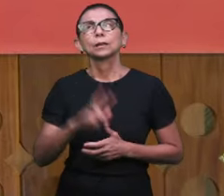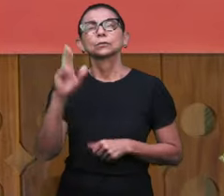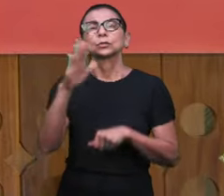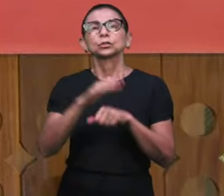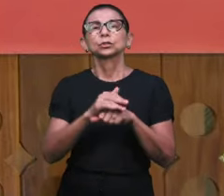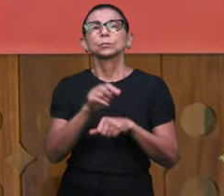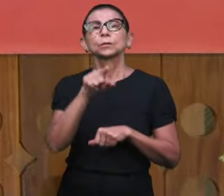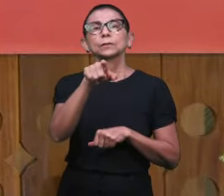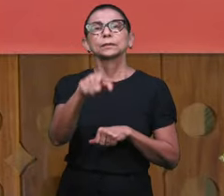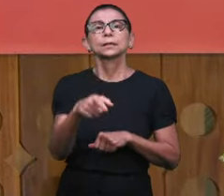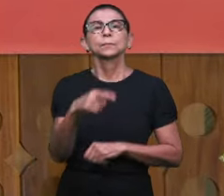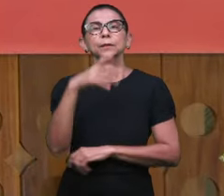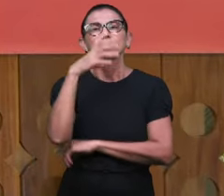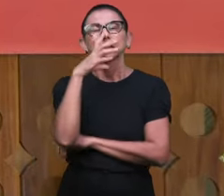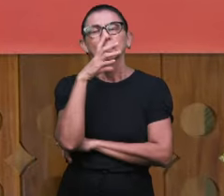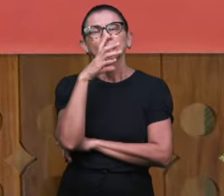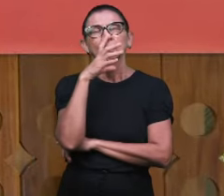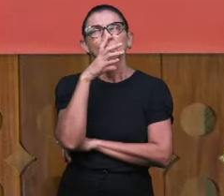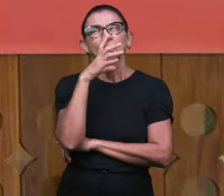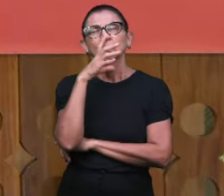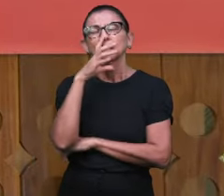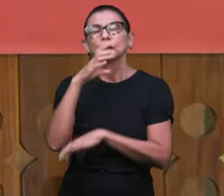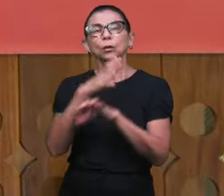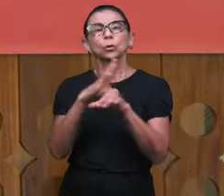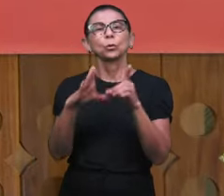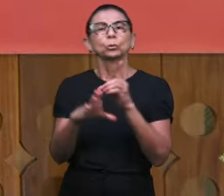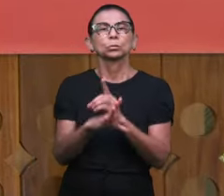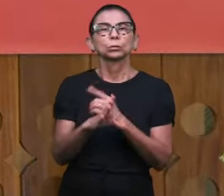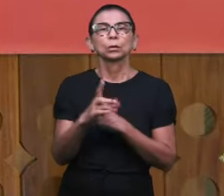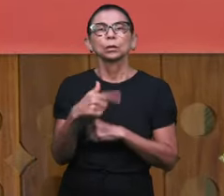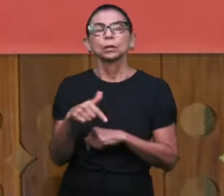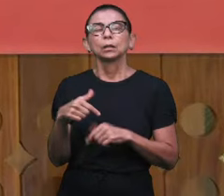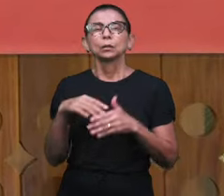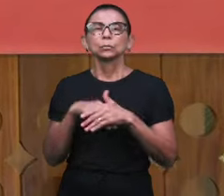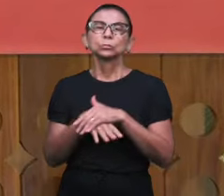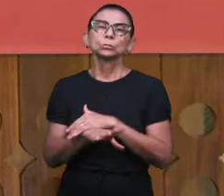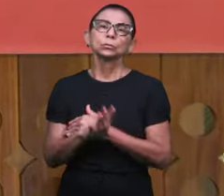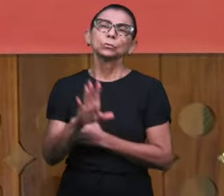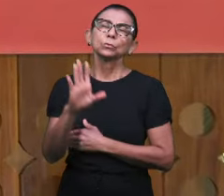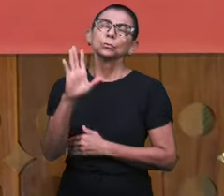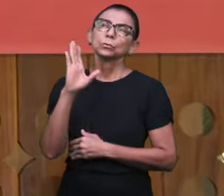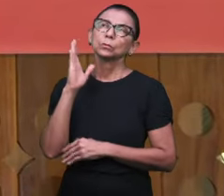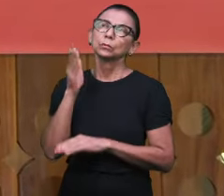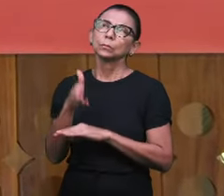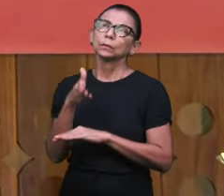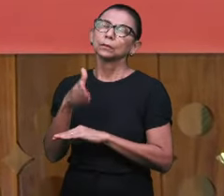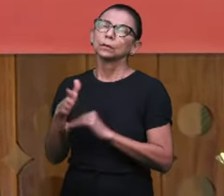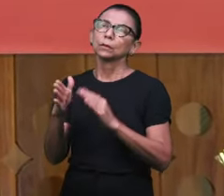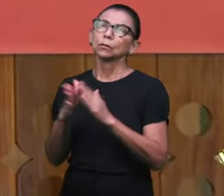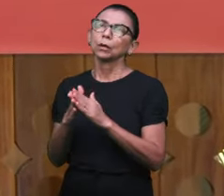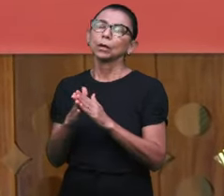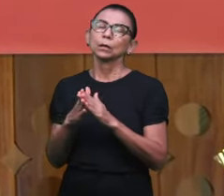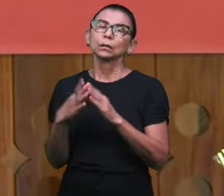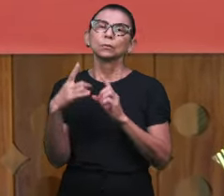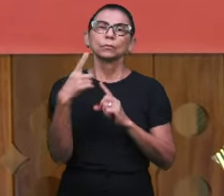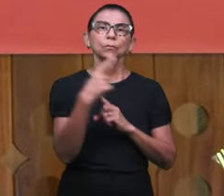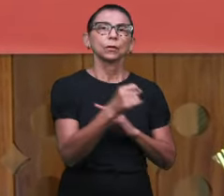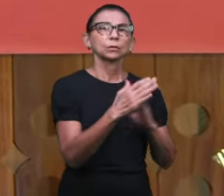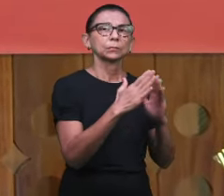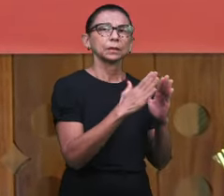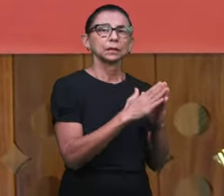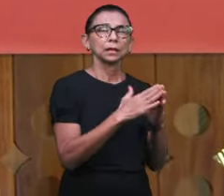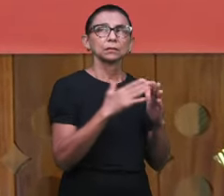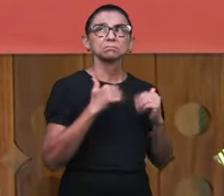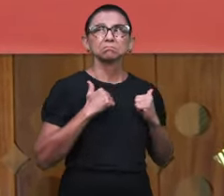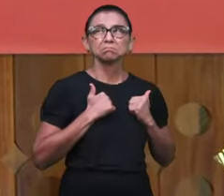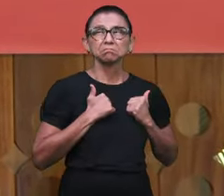O Senhor te chamou para você vir para a igreja um dia com a Bíblia debaixo do braço, né? Aquele todo, negócio todo surrado, entende?